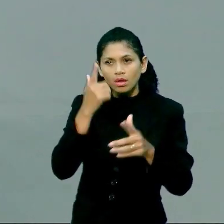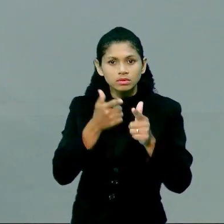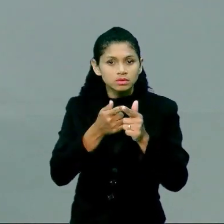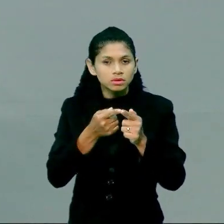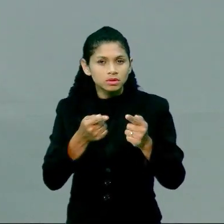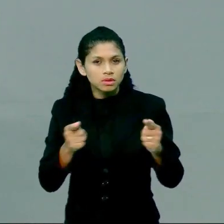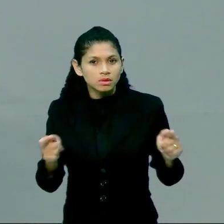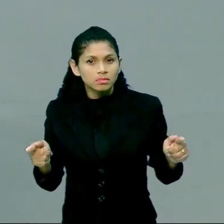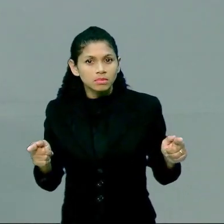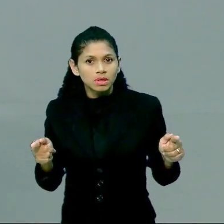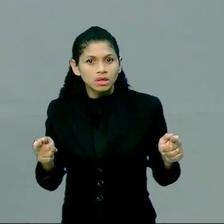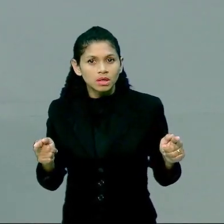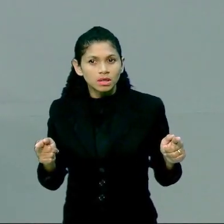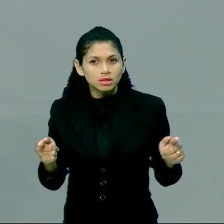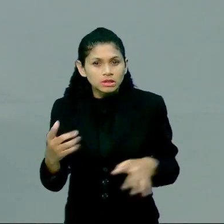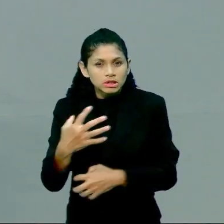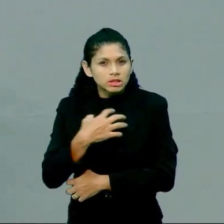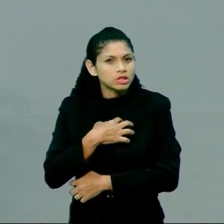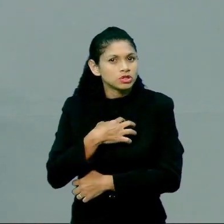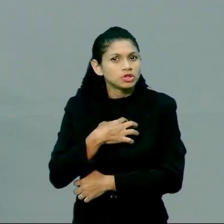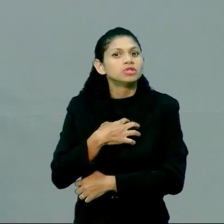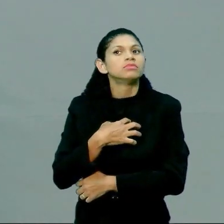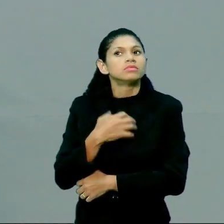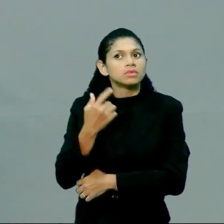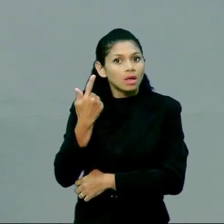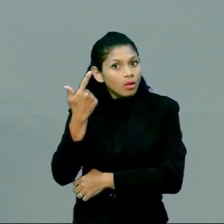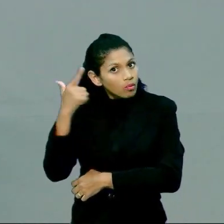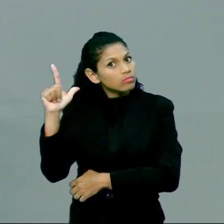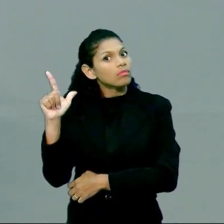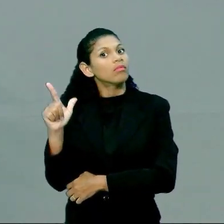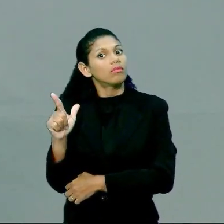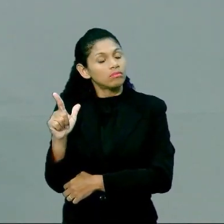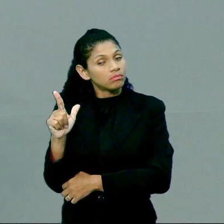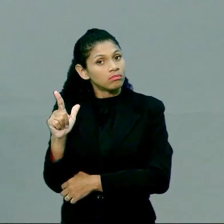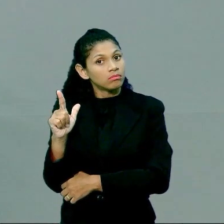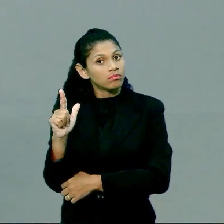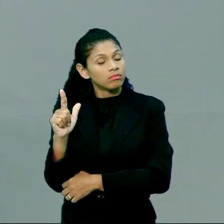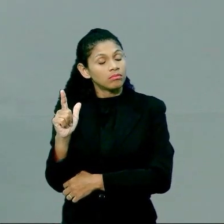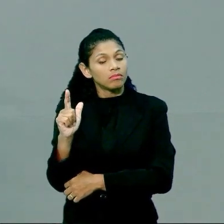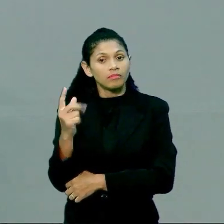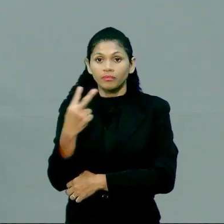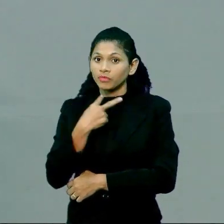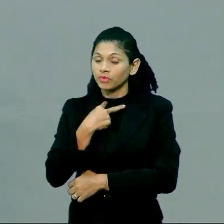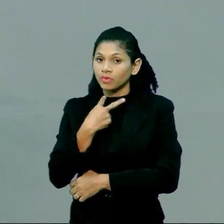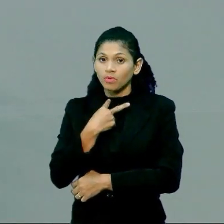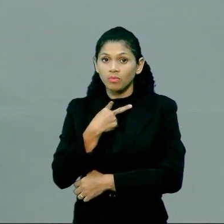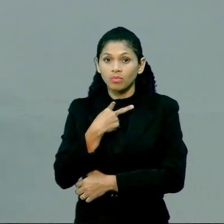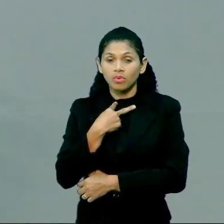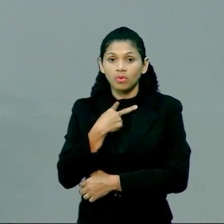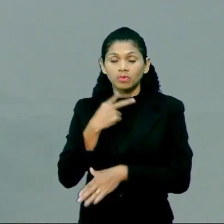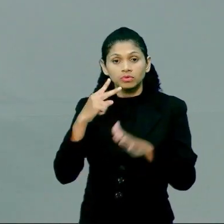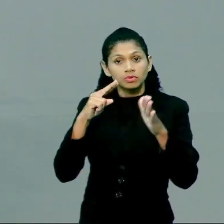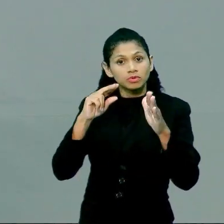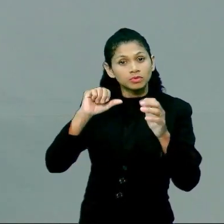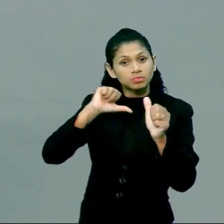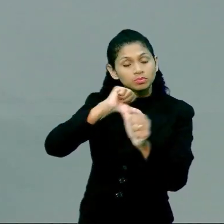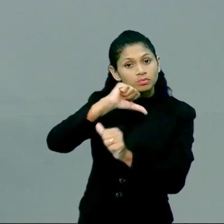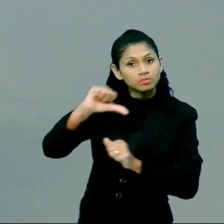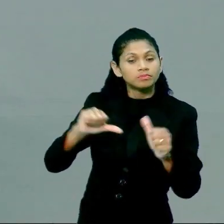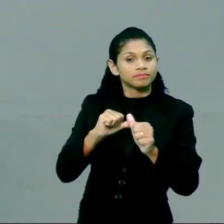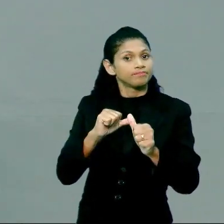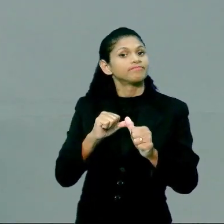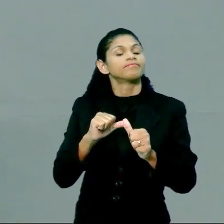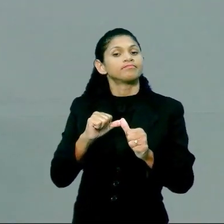Gramática é uma coisa, sentido é outra. Quando eu falo que ela não altera gramaticalmente, eu estou falando das classes gramaticais,